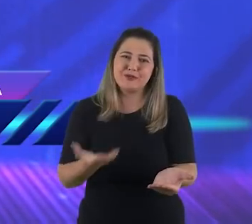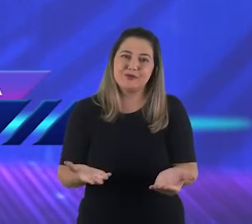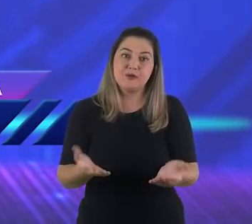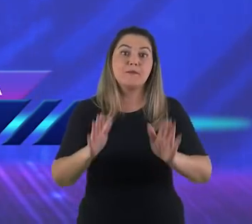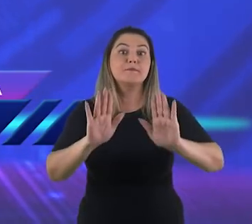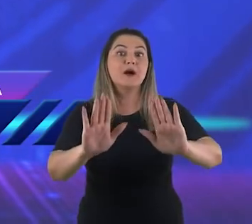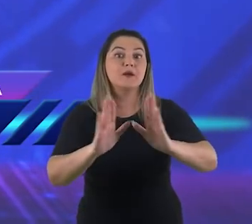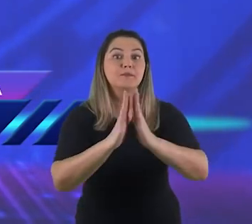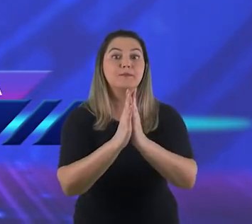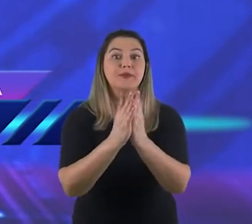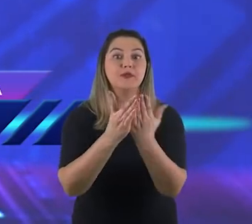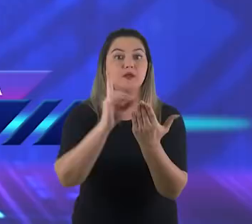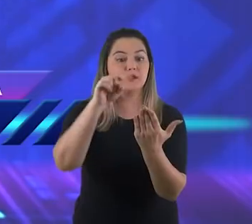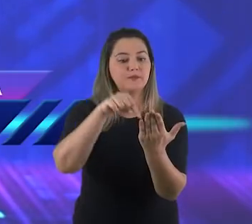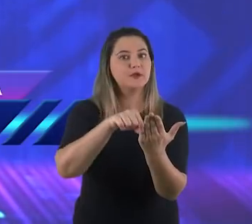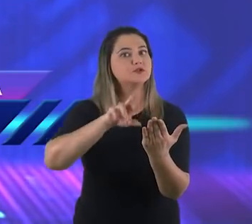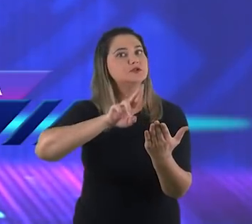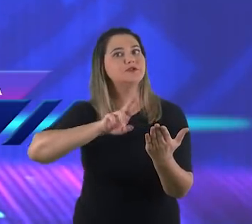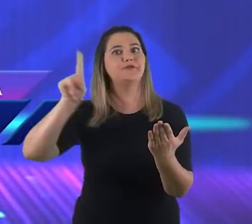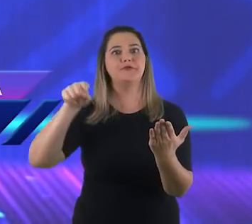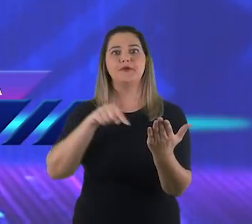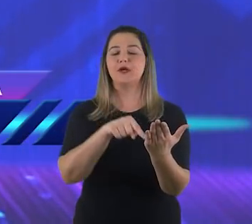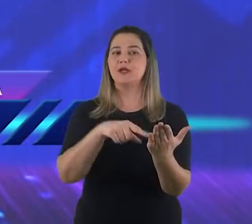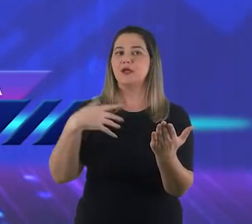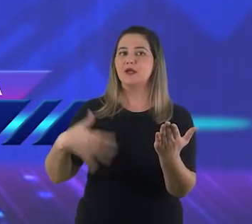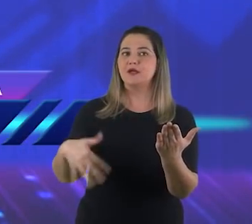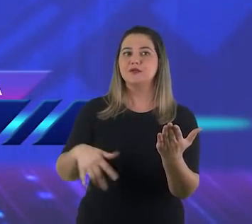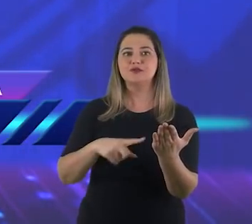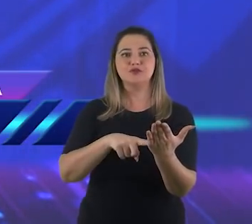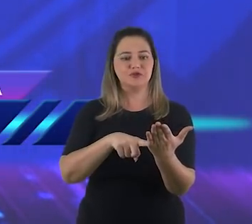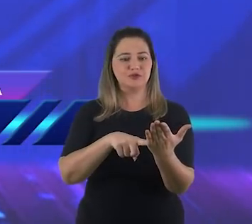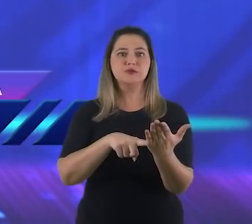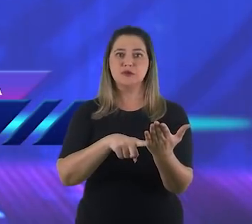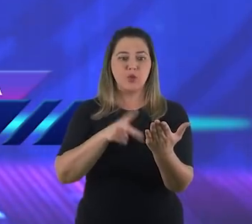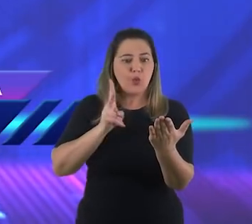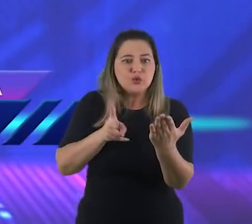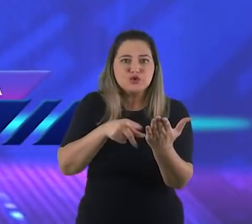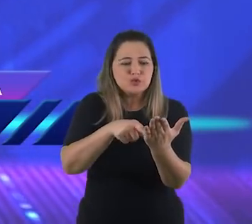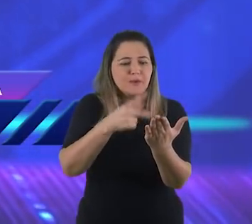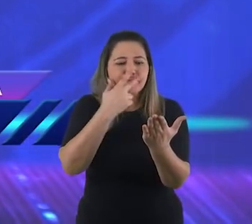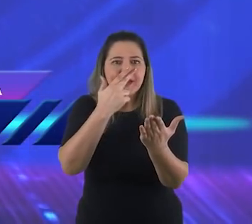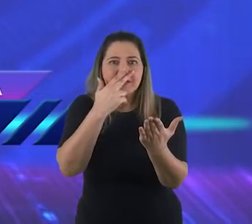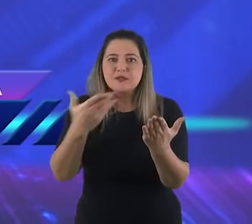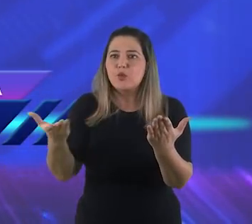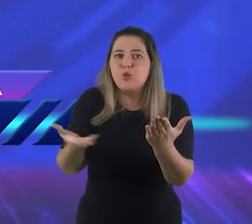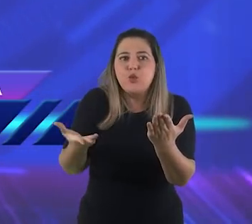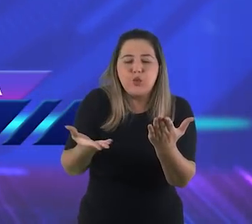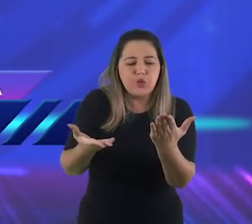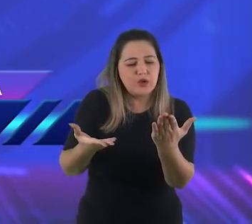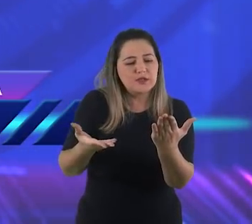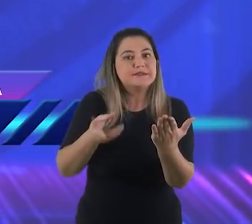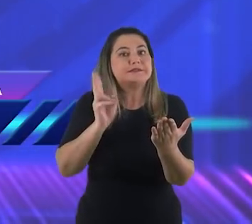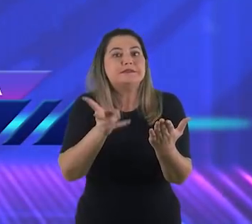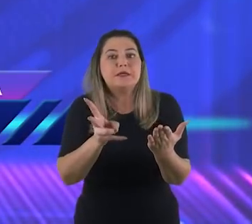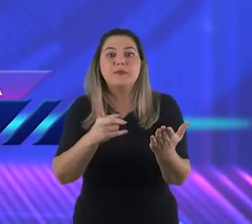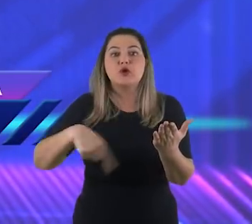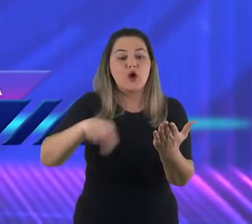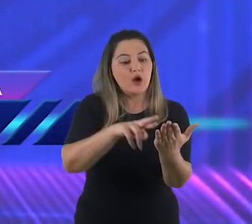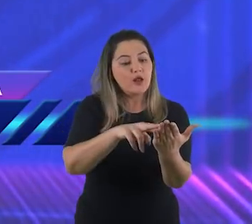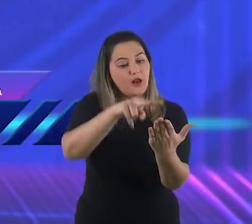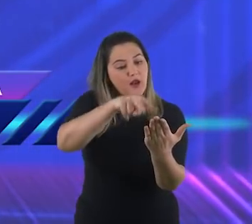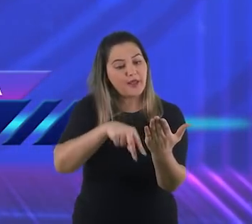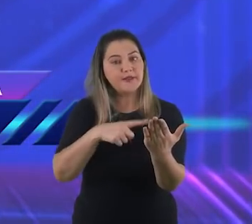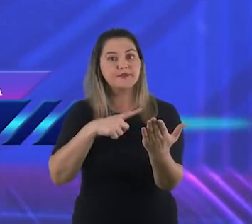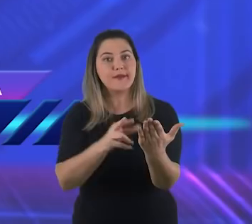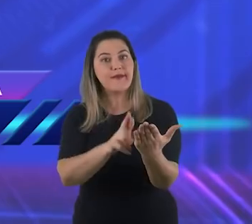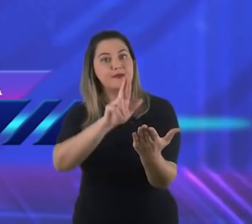Agora, a Bíblia é um livro atual. Isso não acontece com a Bíblia. Ela continua sendo um livro como uma resposta para